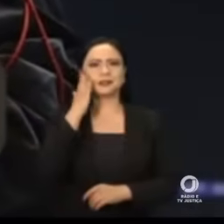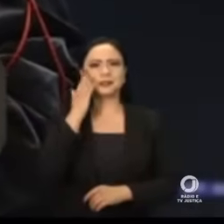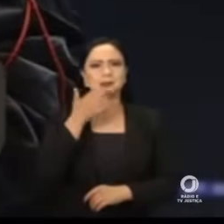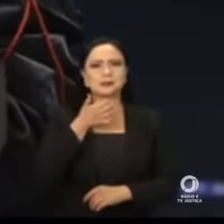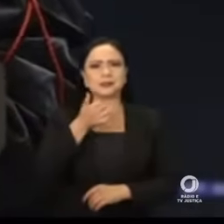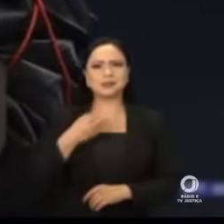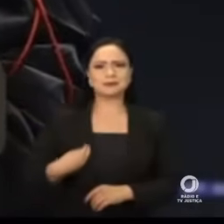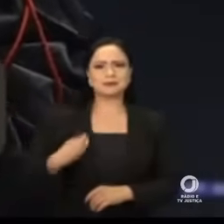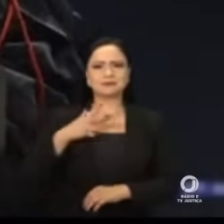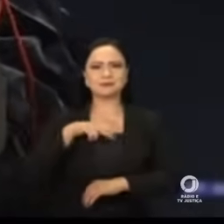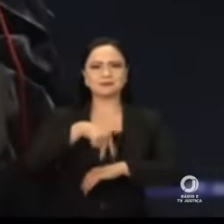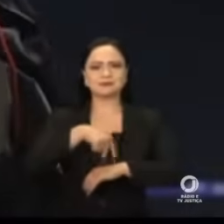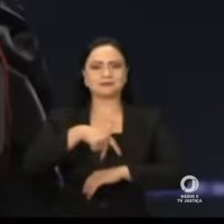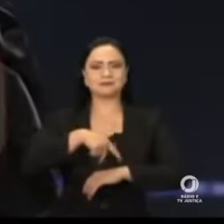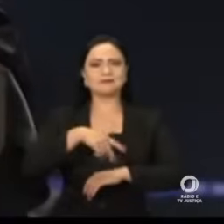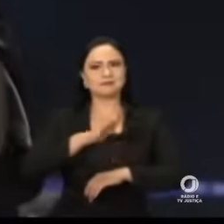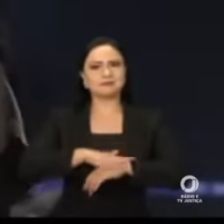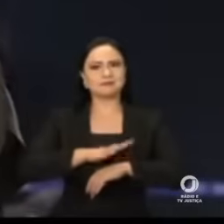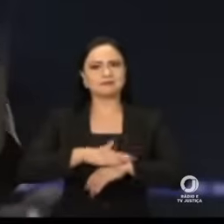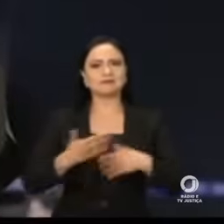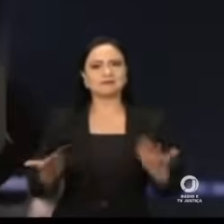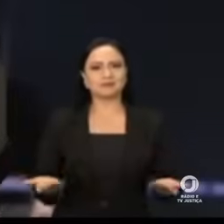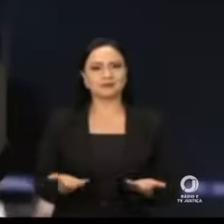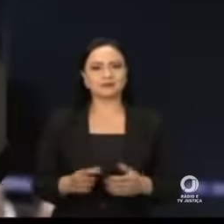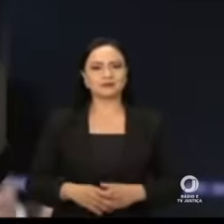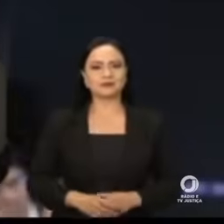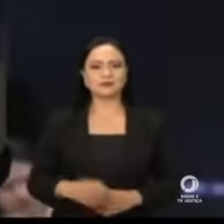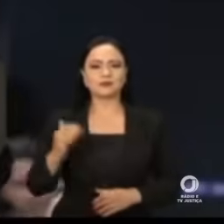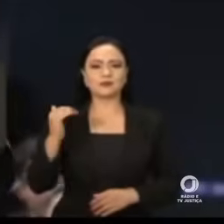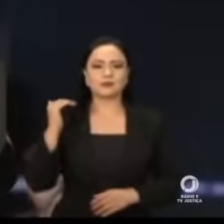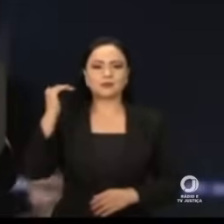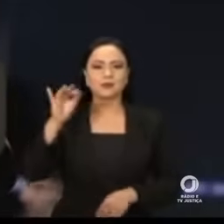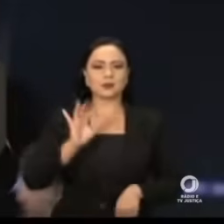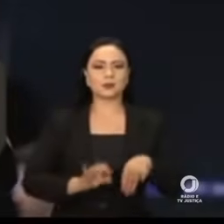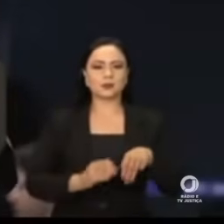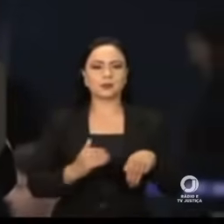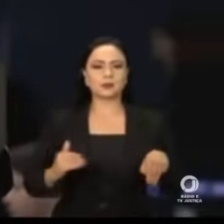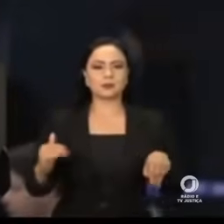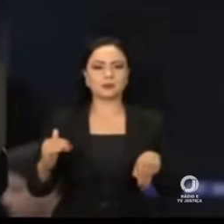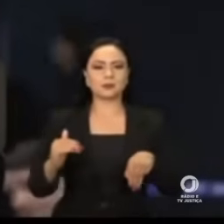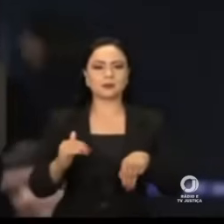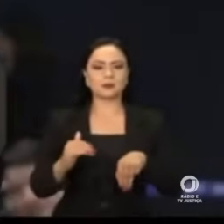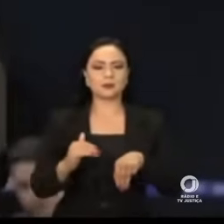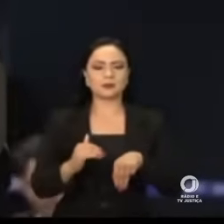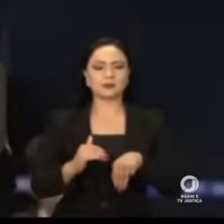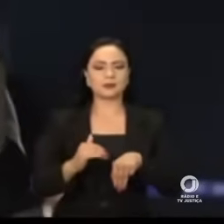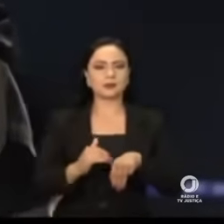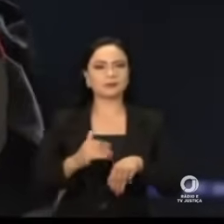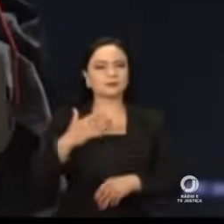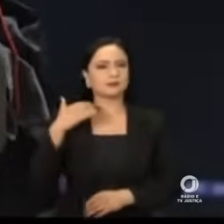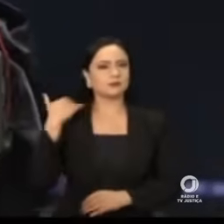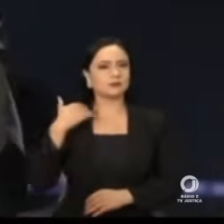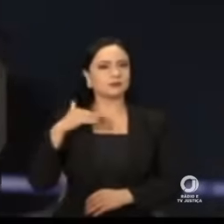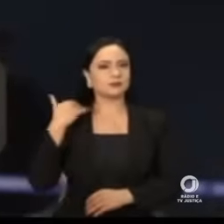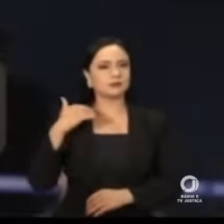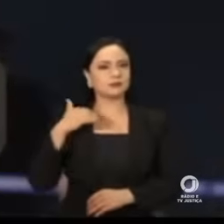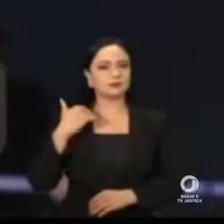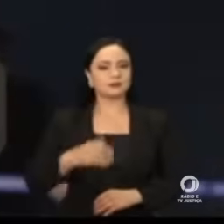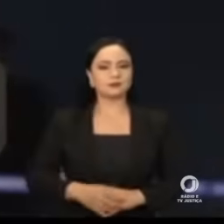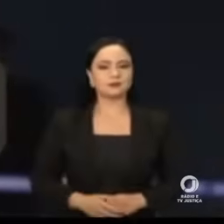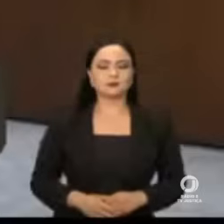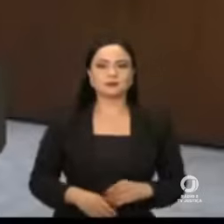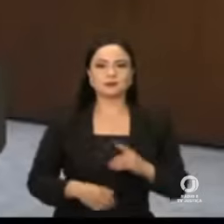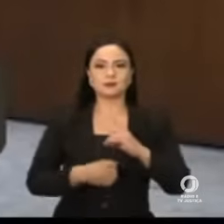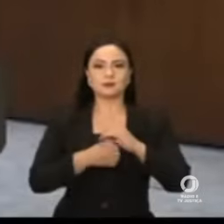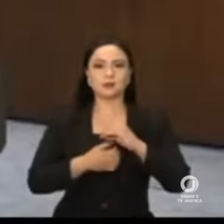aqui nesse momento. Excelentíssima senhora ministra Carmen Lúcia, decana dessa